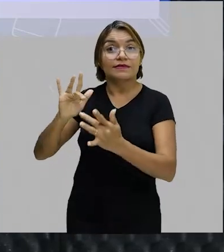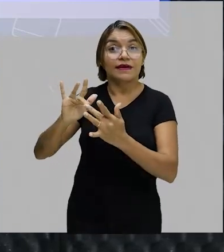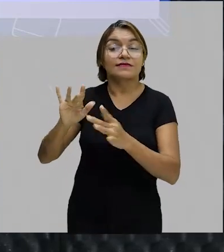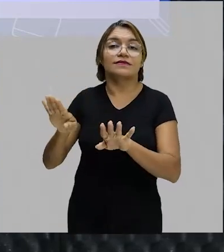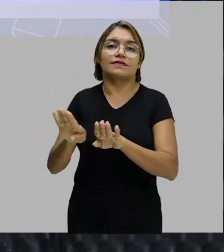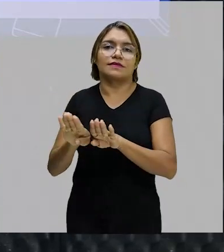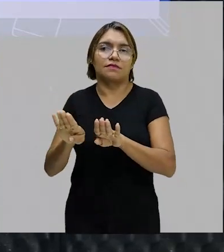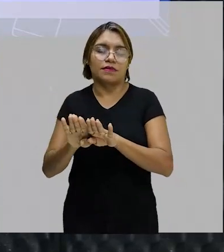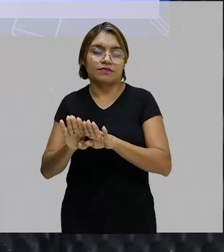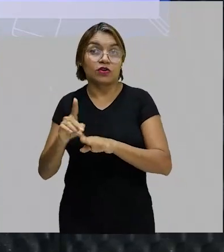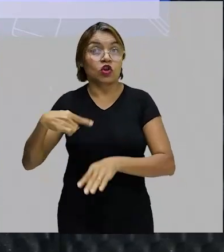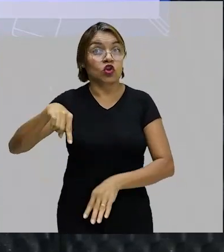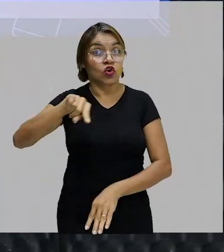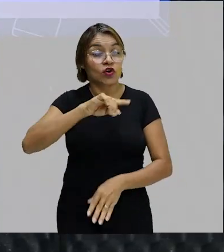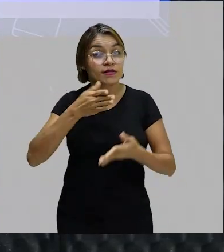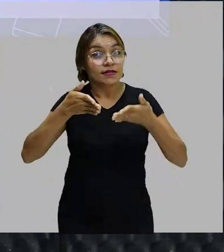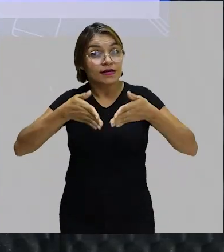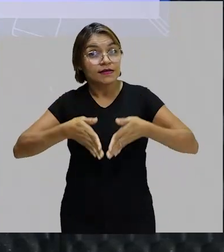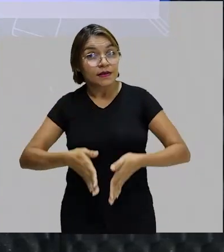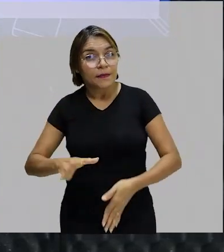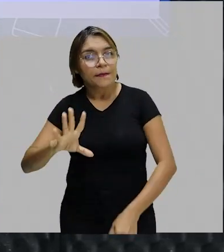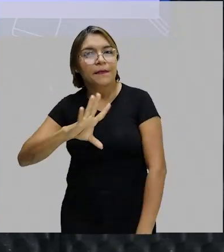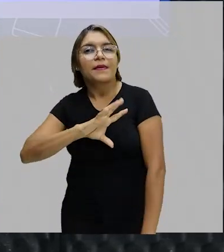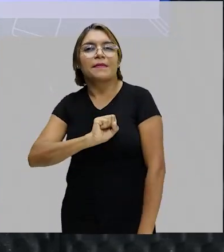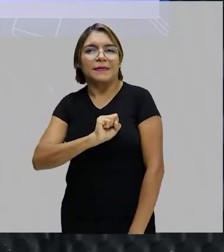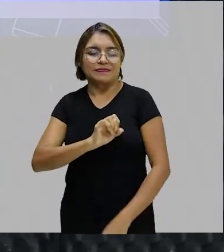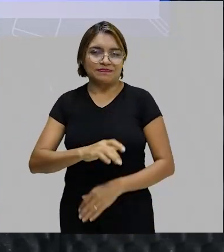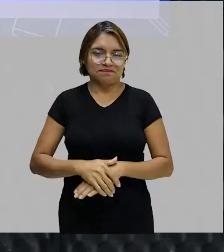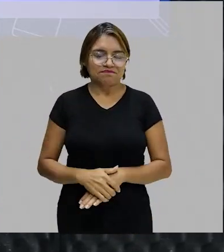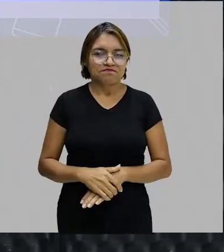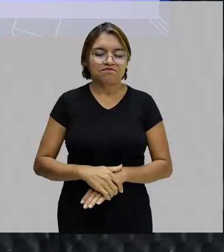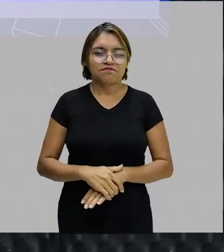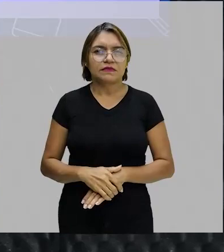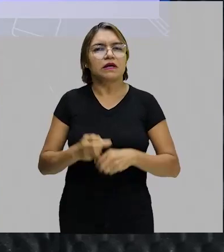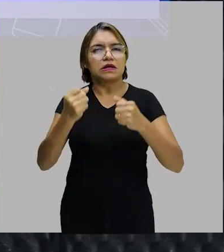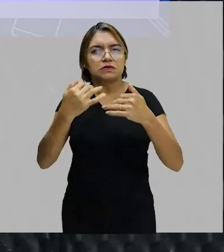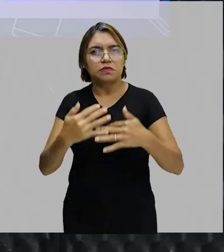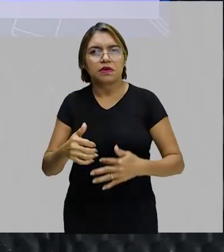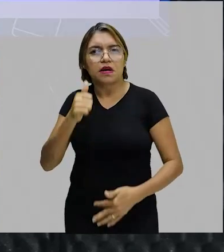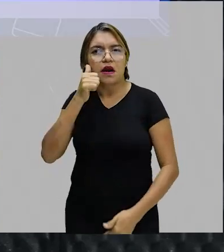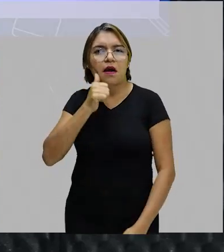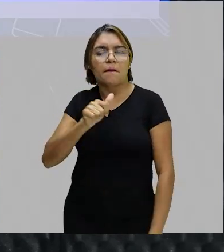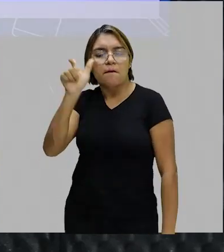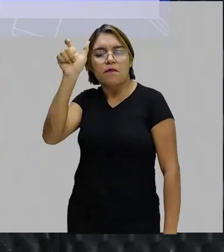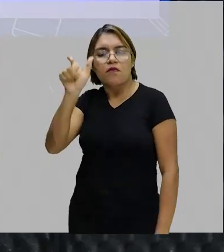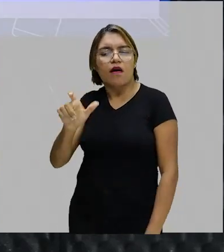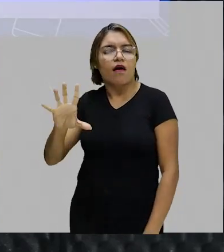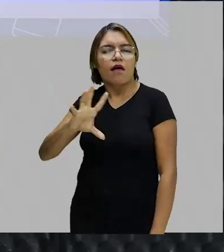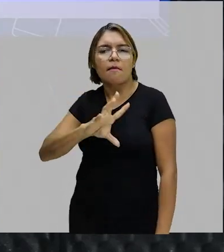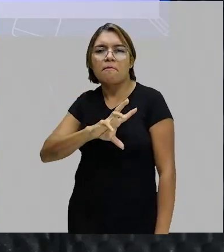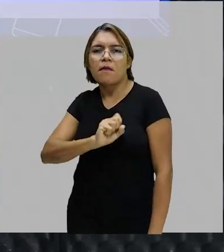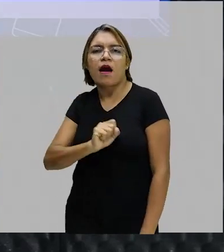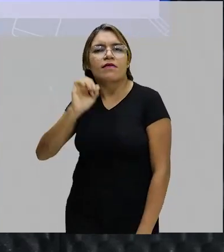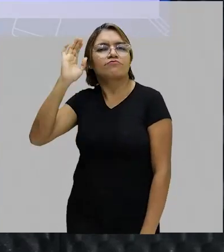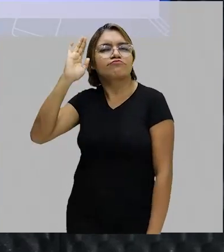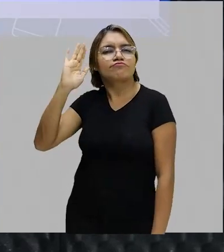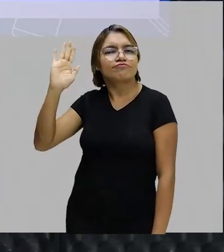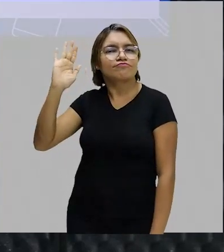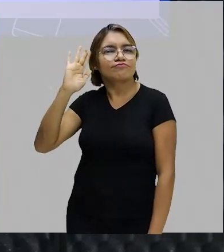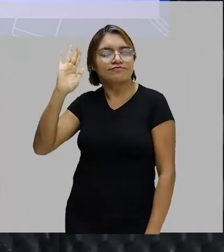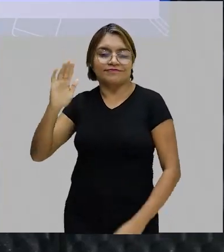diz nascemos para amar. E ele traz aí bem a questão da figura da mulher amada de uma forma bem idealizada.